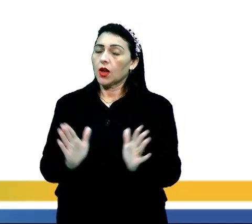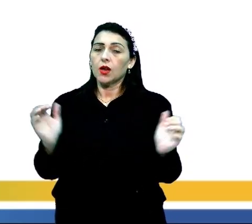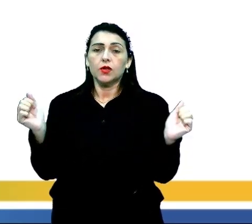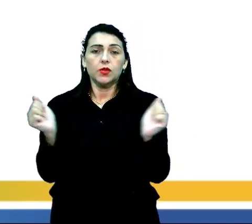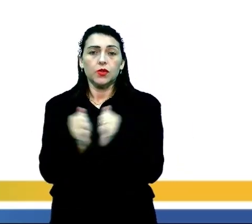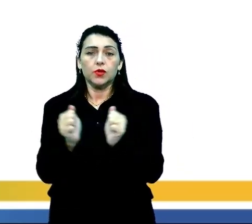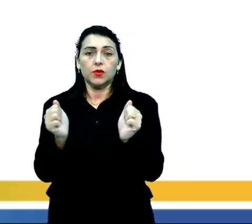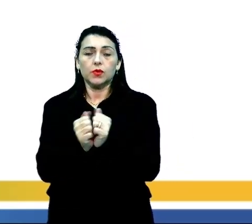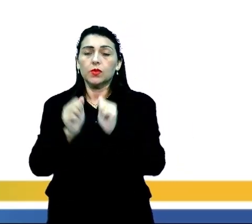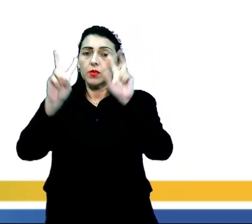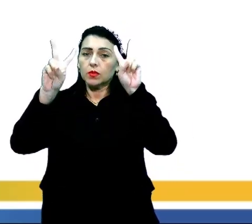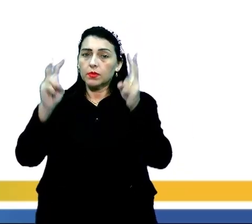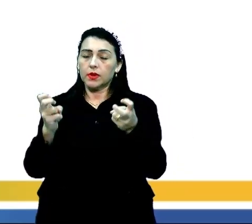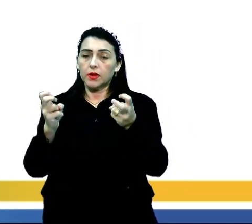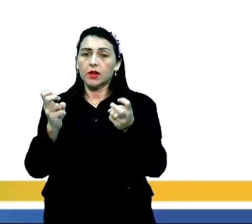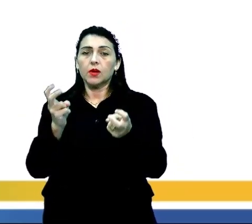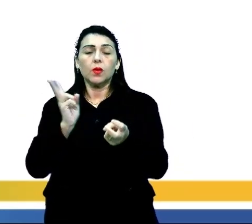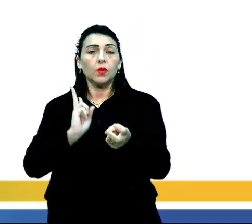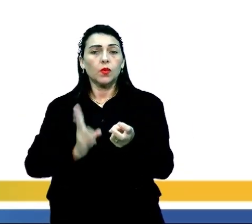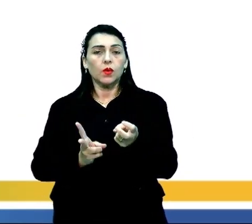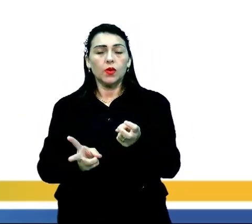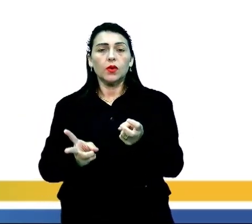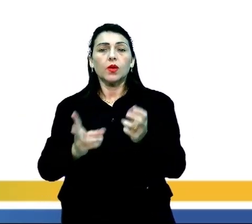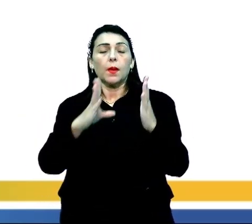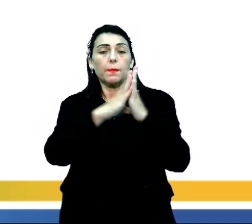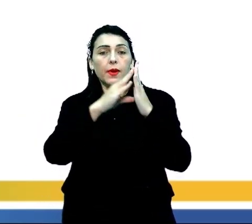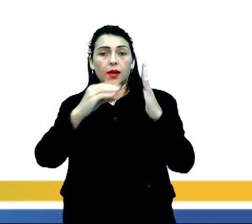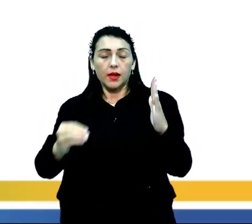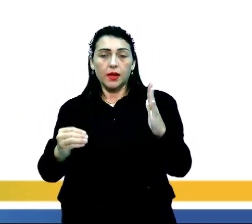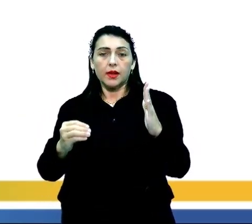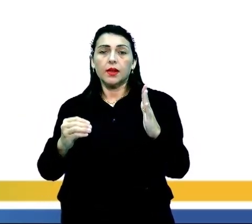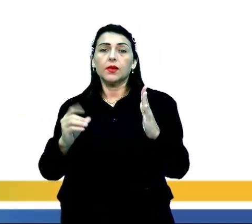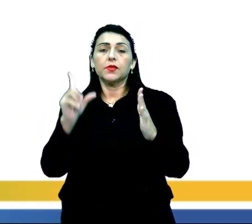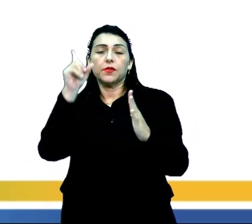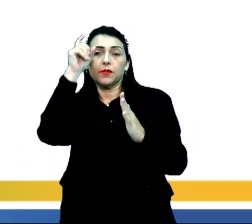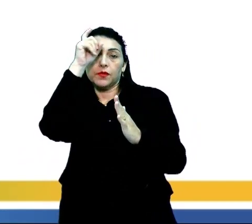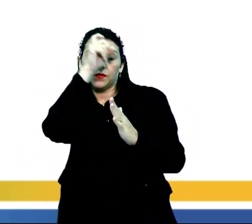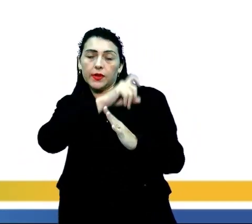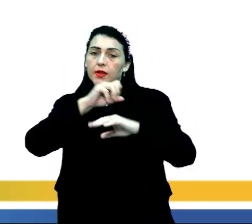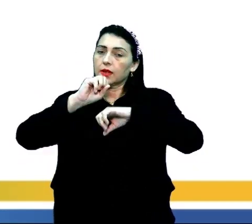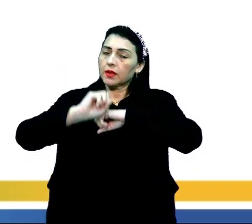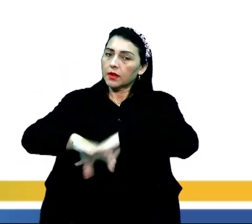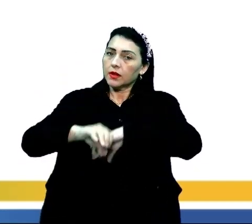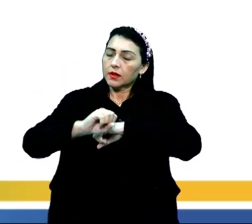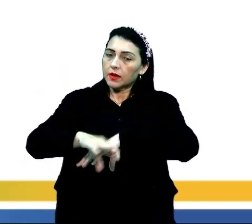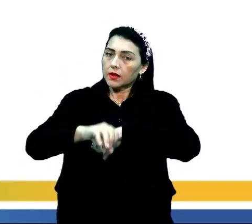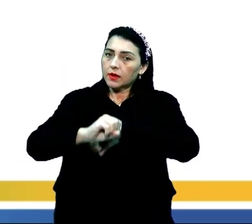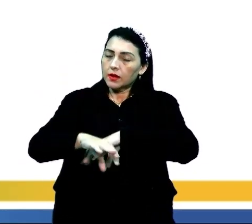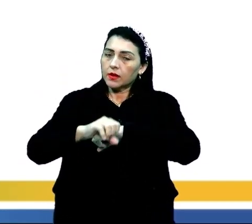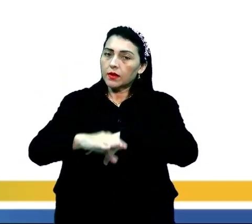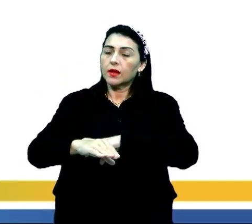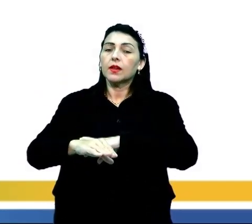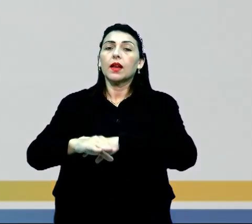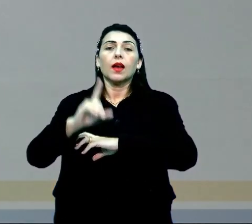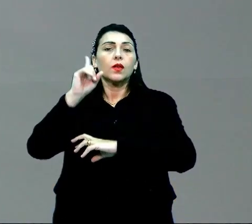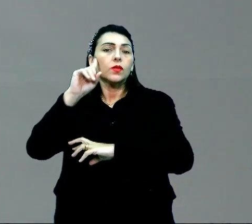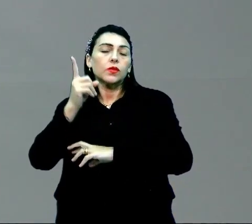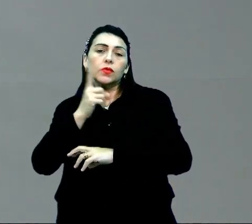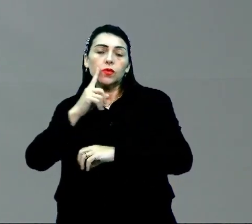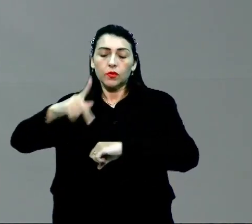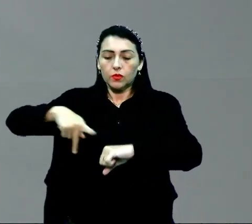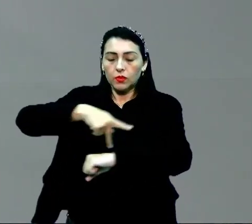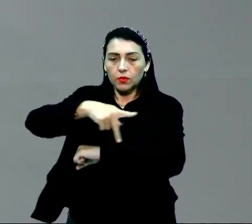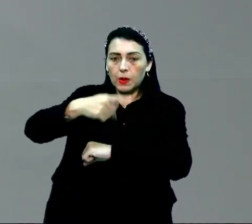com a minha temática. Permanece e se reflete na precária condição da educação ofertada aos surdos no